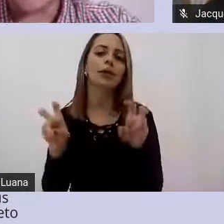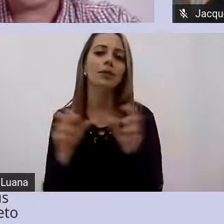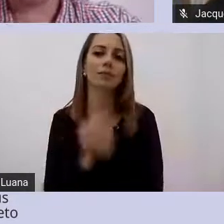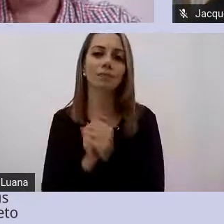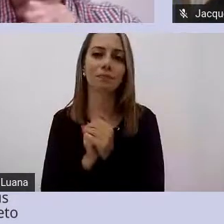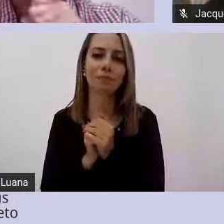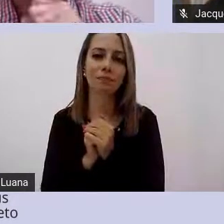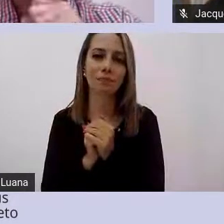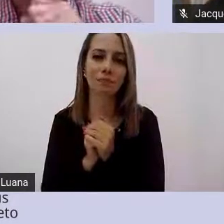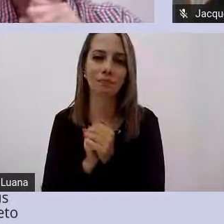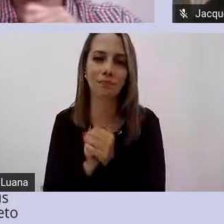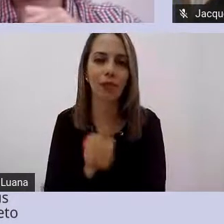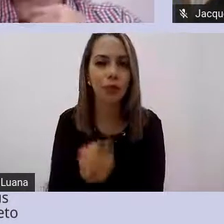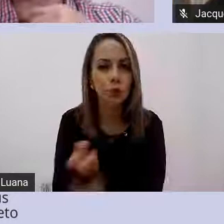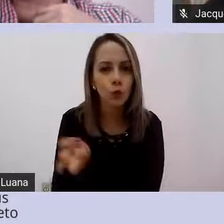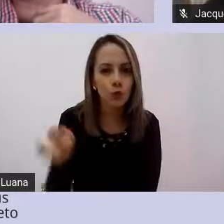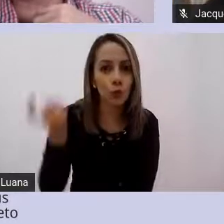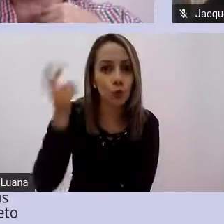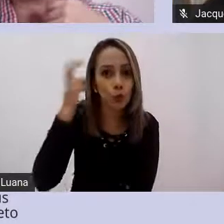cultura, né?